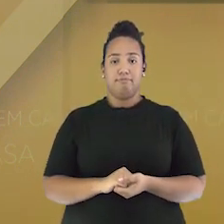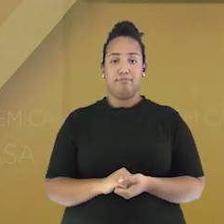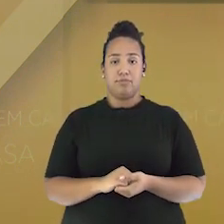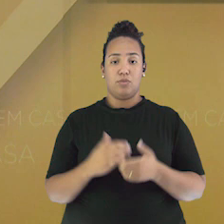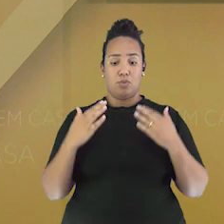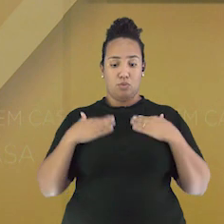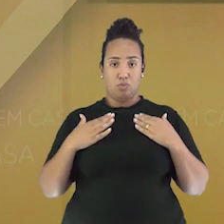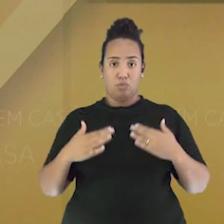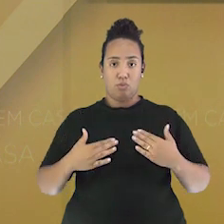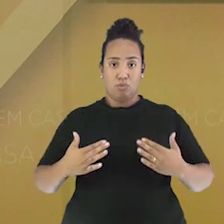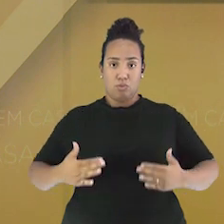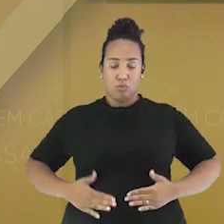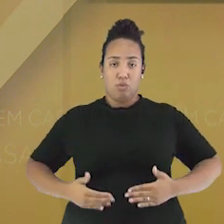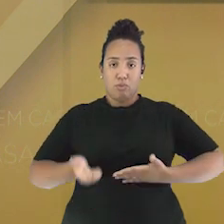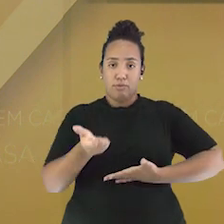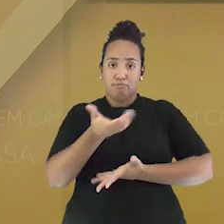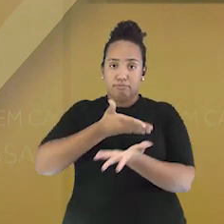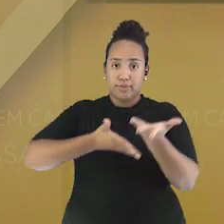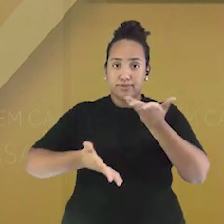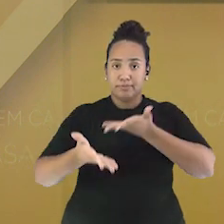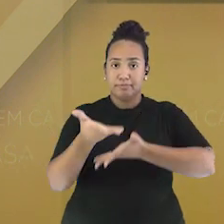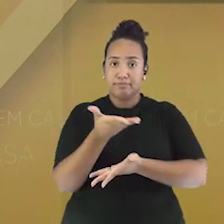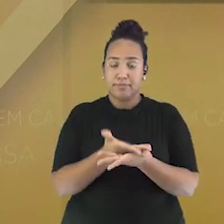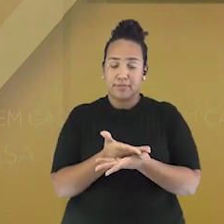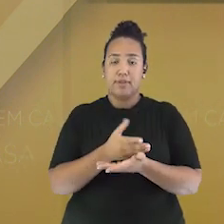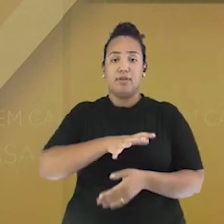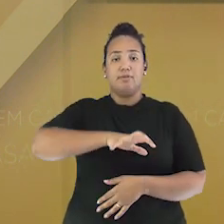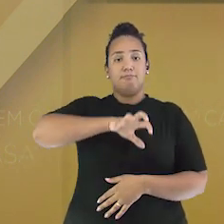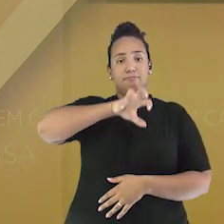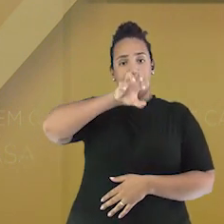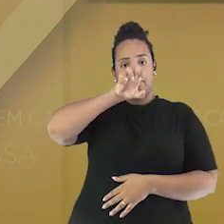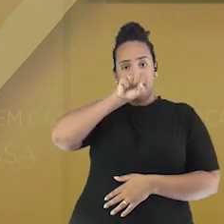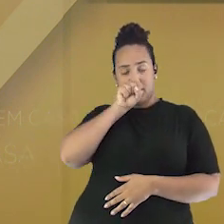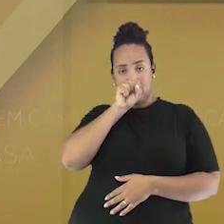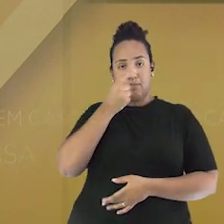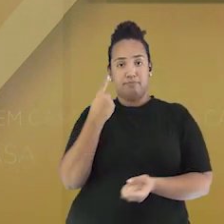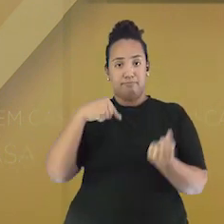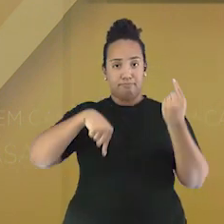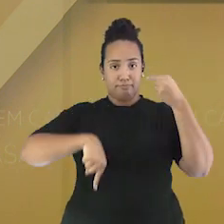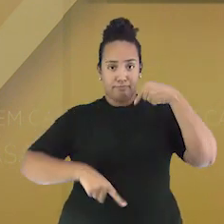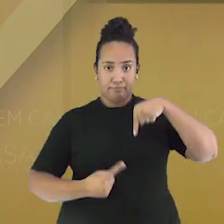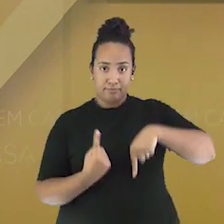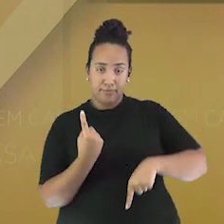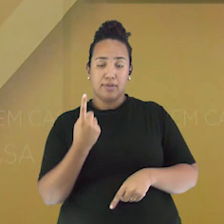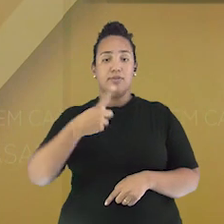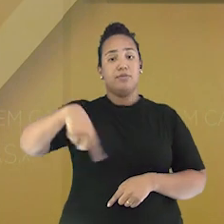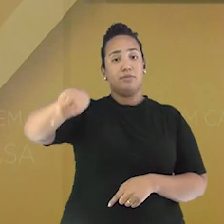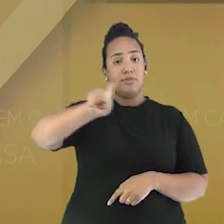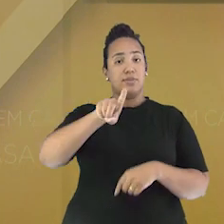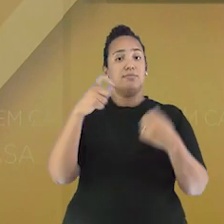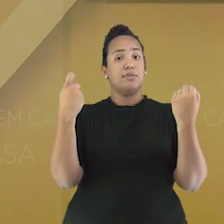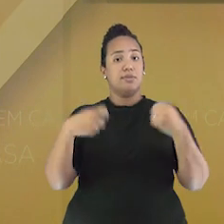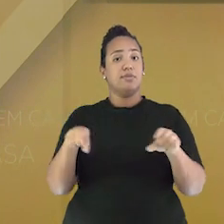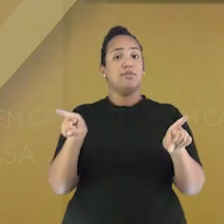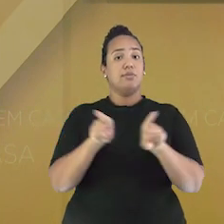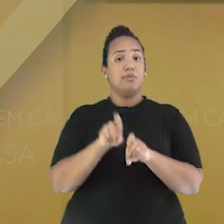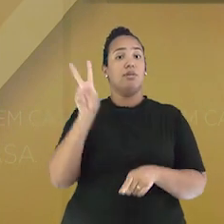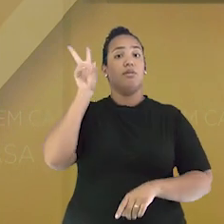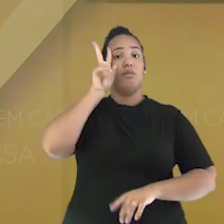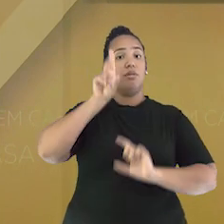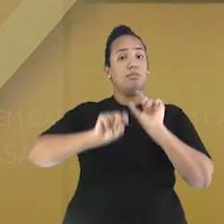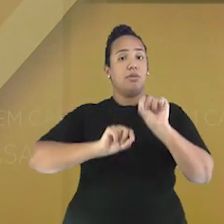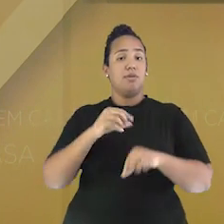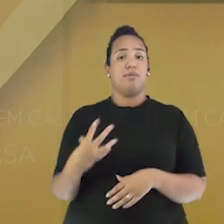de Entregas no Corpo, a Circulação e a Respiração. E você não pode esquecer de registrar a